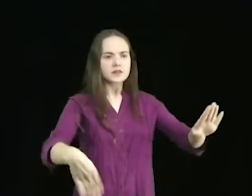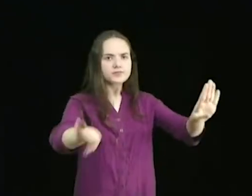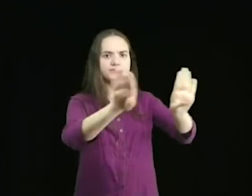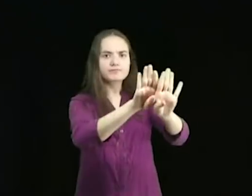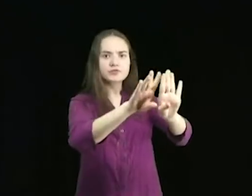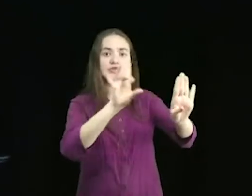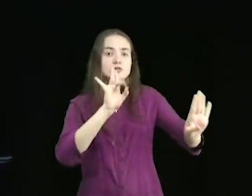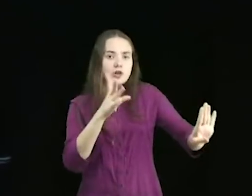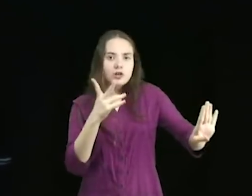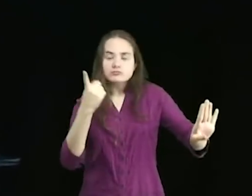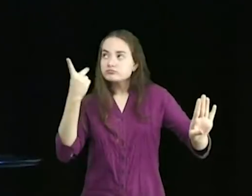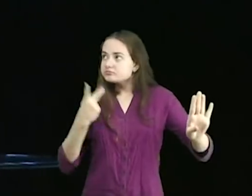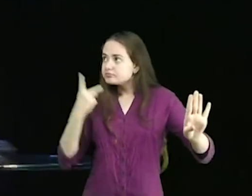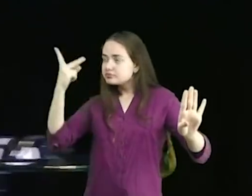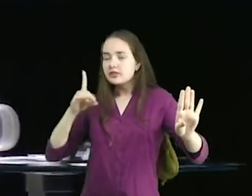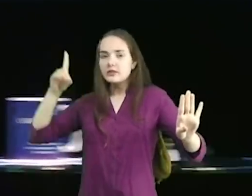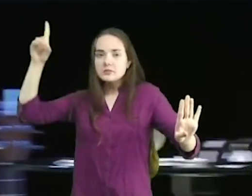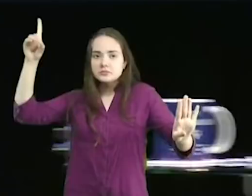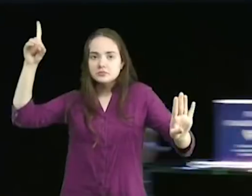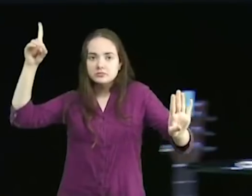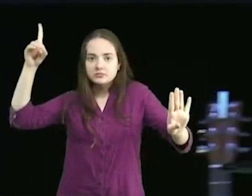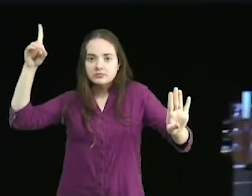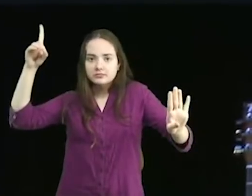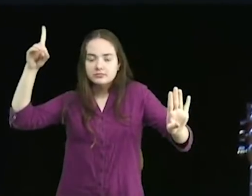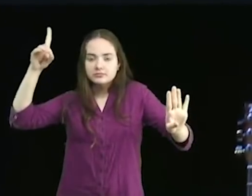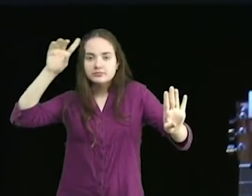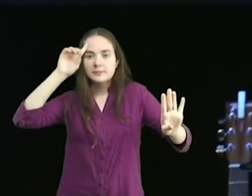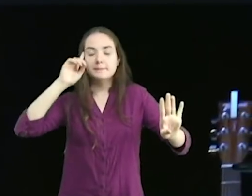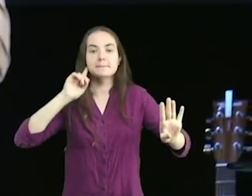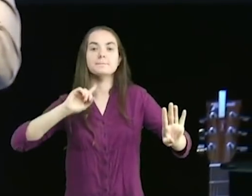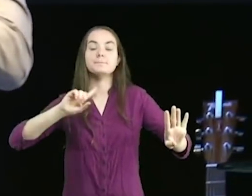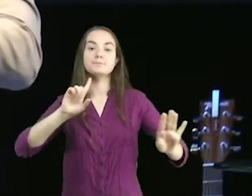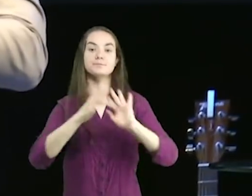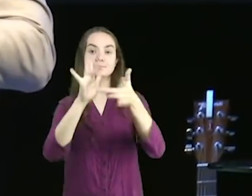Deus. Jesus, ele vai dizer para a gente: quando você for orar,